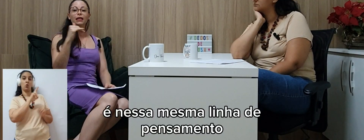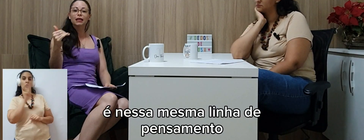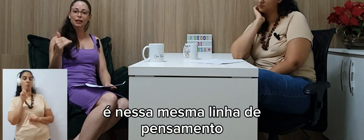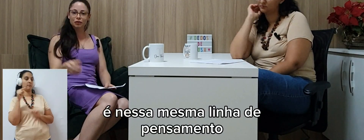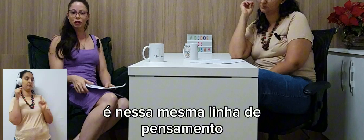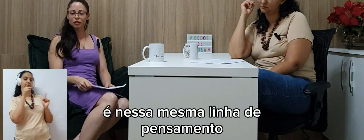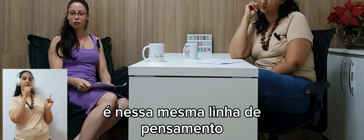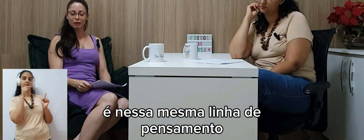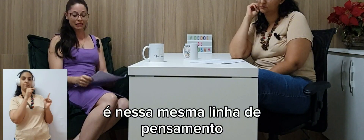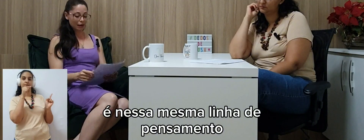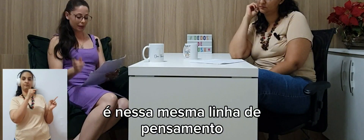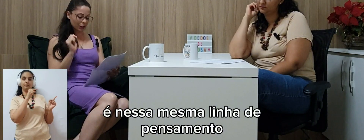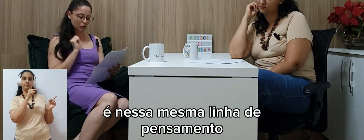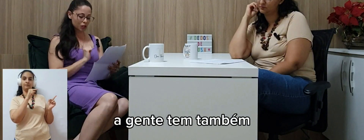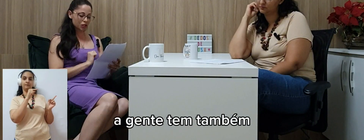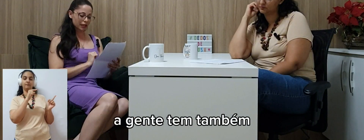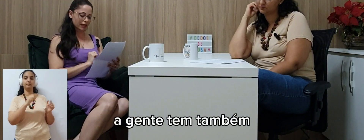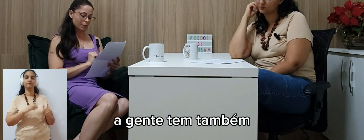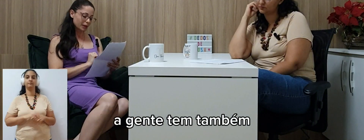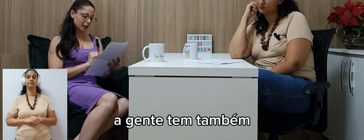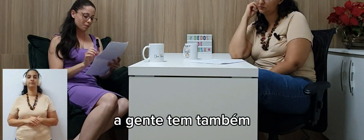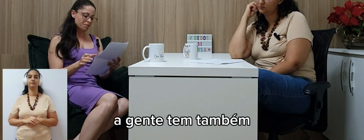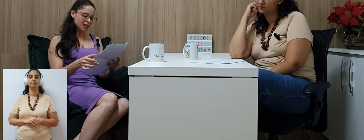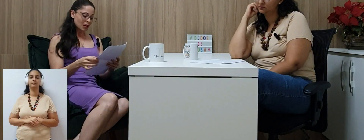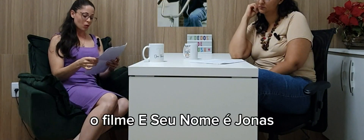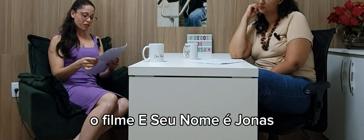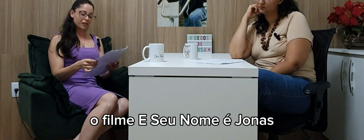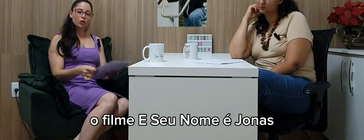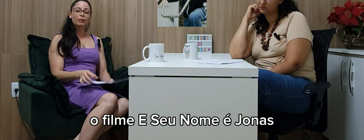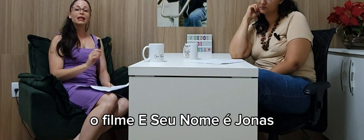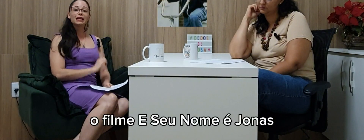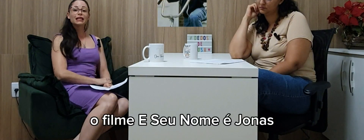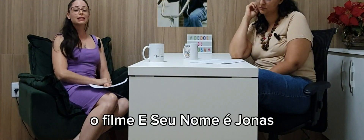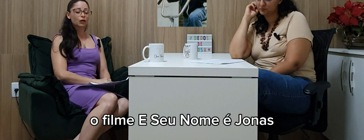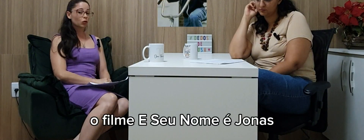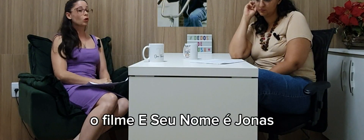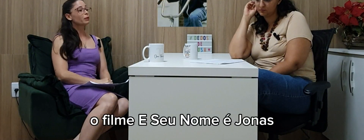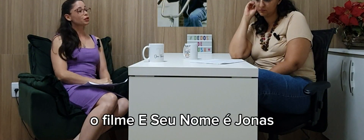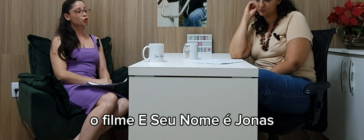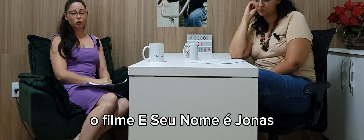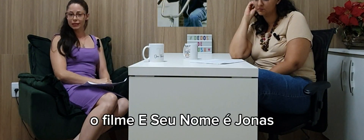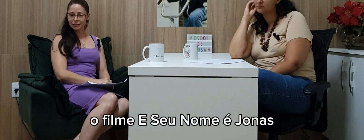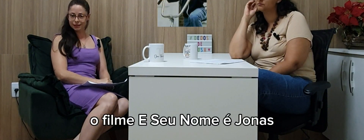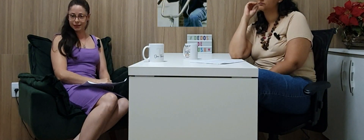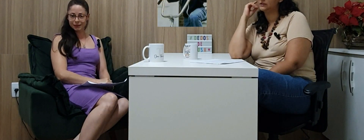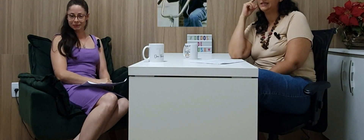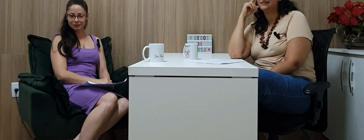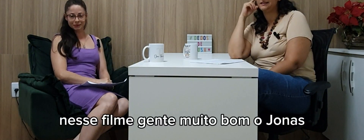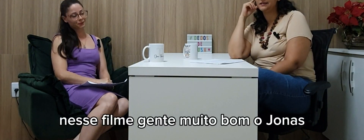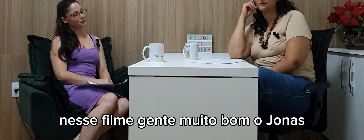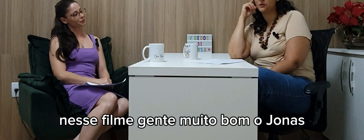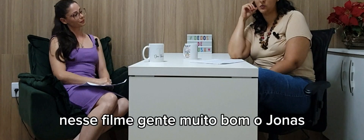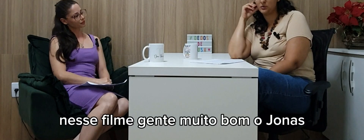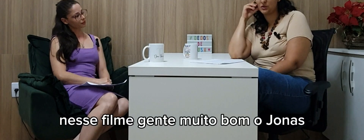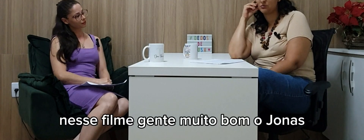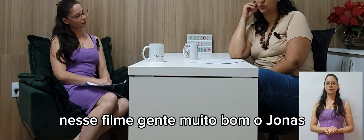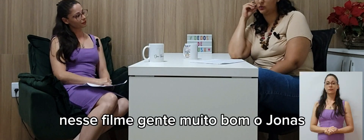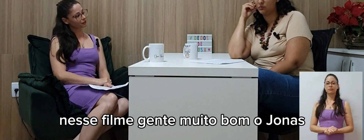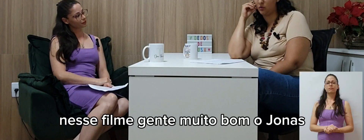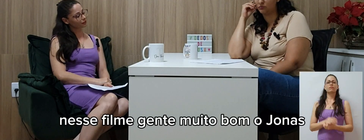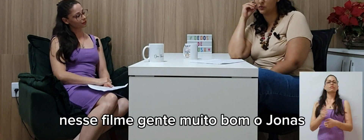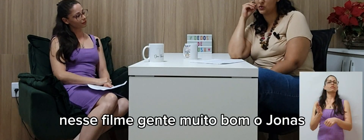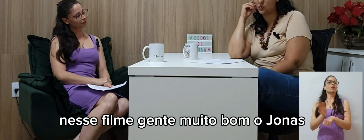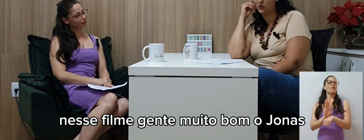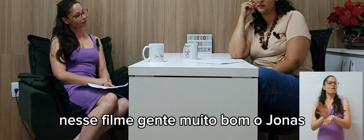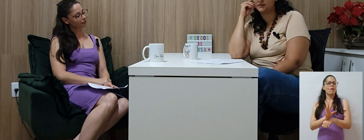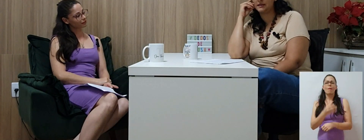mesma linha de pensamento, a gente tem também o filme E Seu Nome é Jonas. Nesse filme, gente, muito